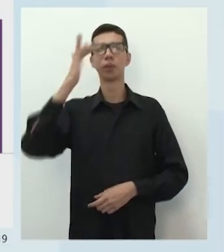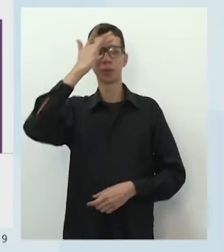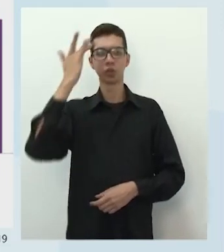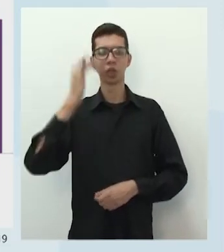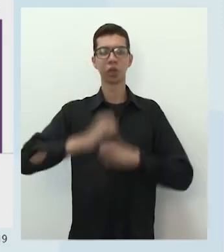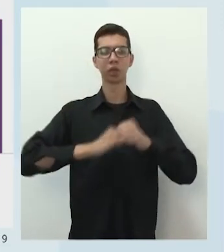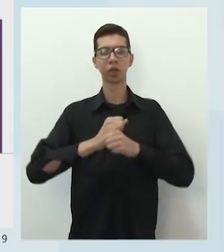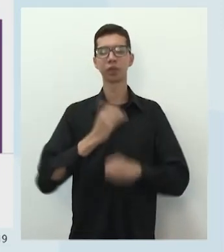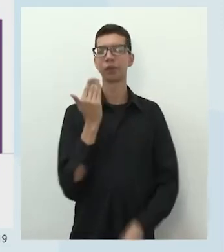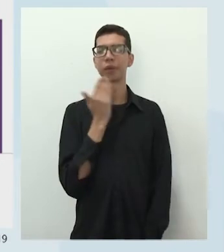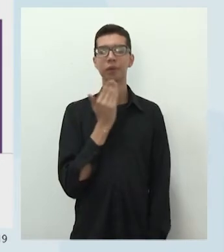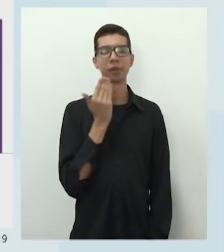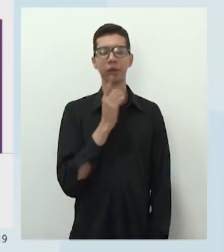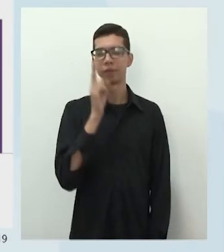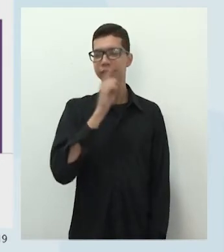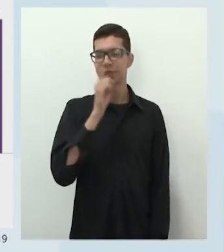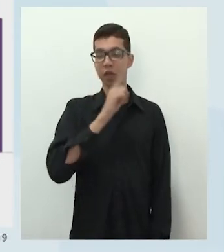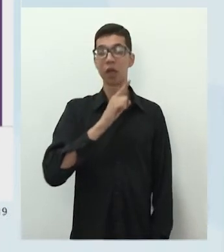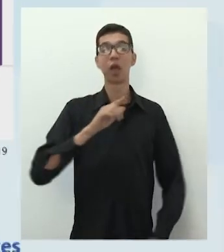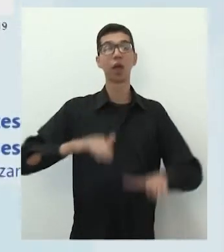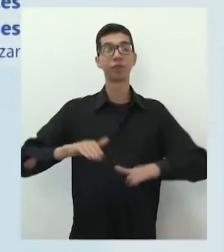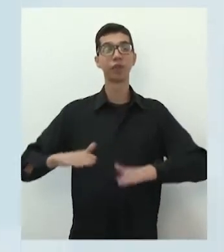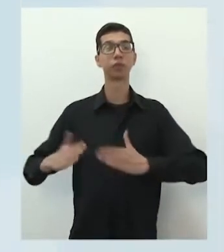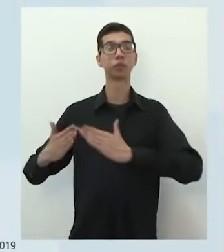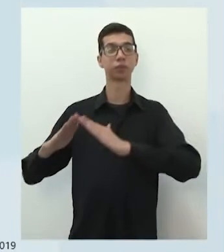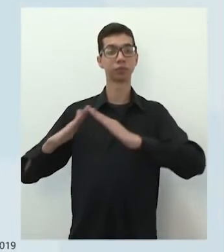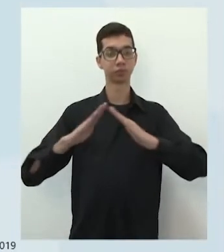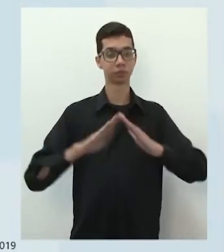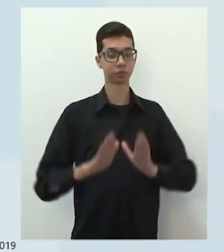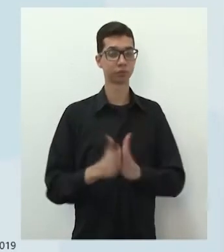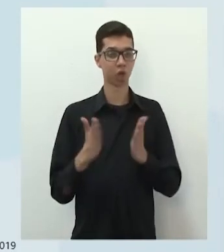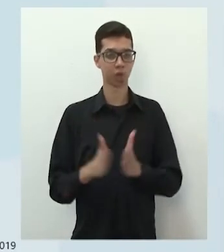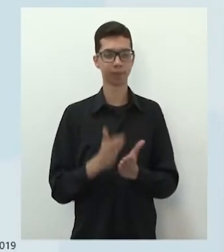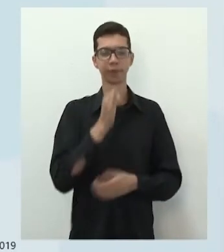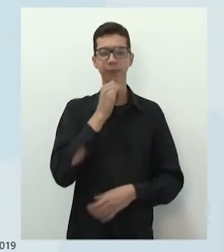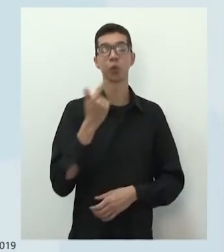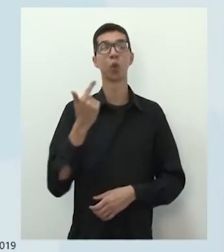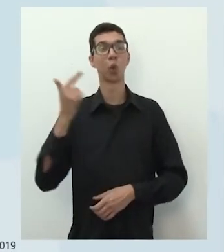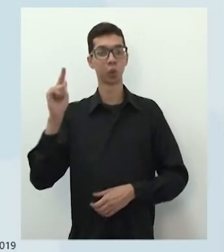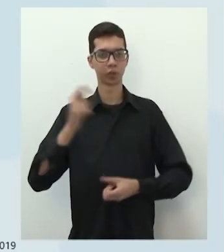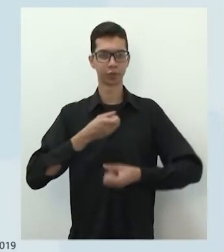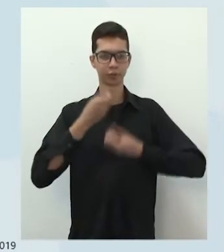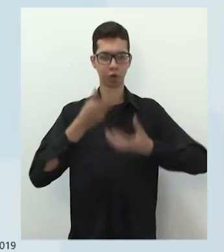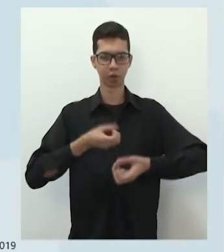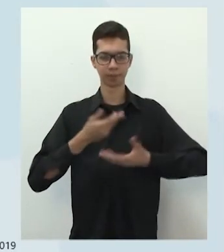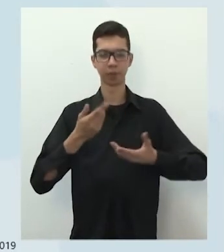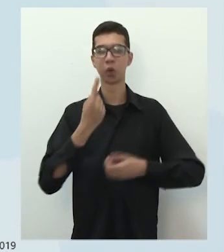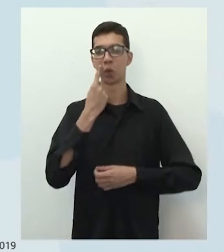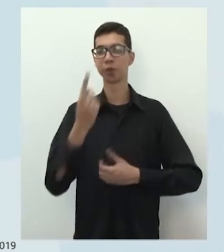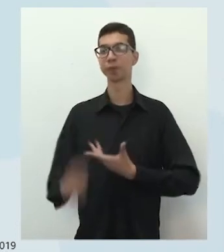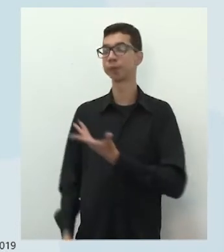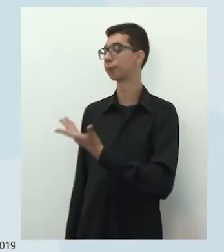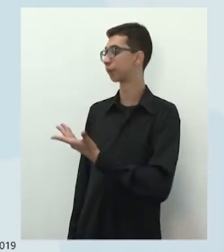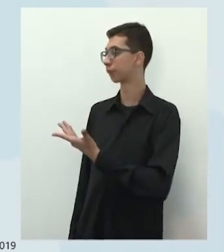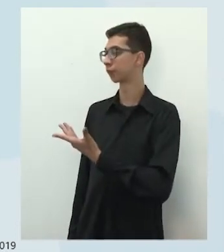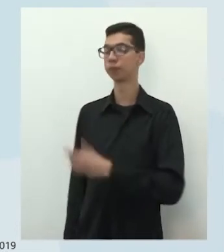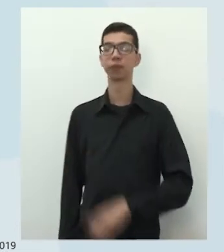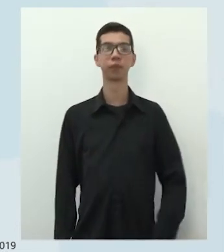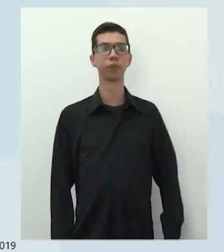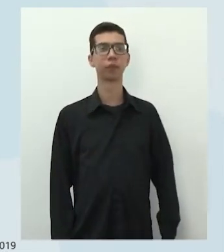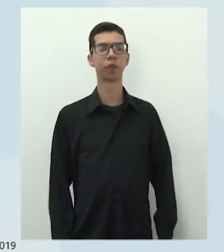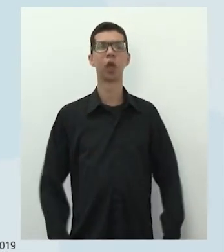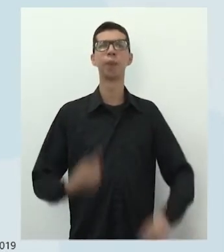É o indivíduo que nem tem a capacidade. Vocês têm discutido isso, acho que melhor do que eu, nessa discussão de aulas EAD, né? Gente